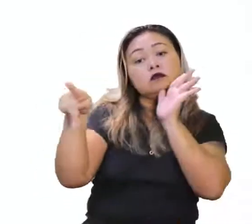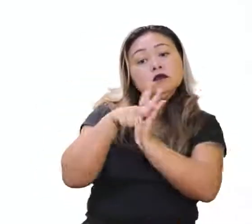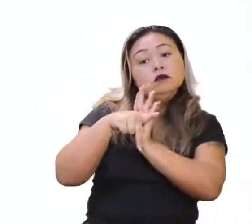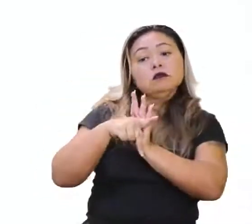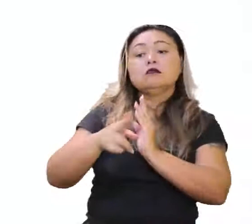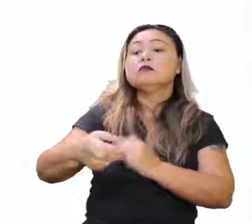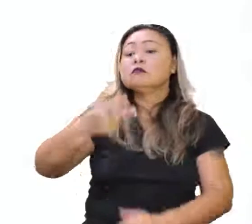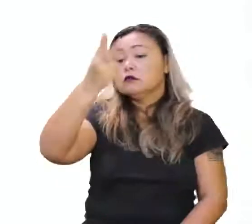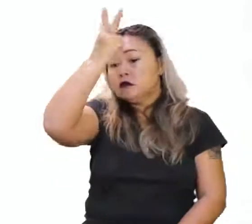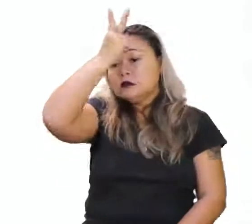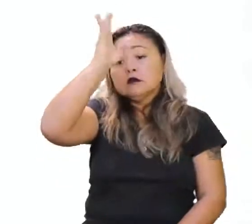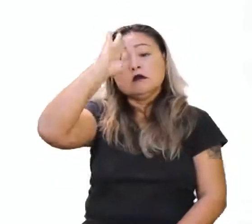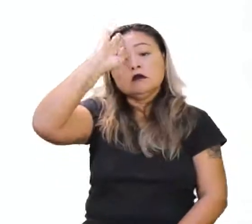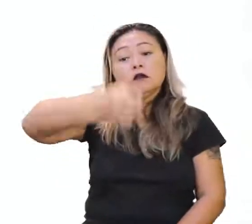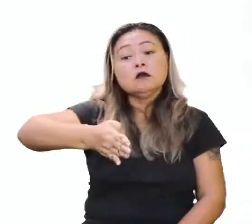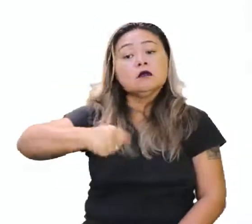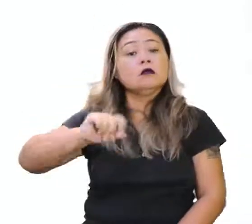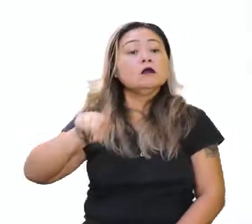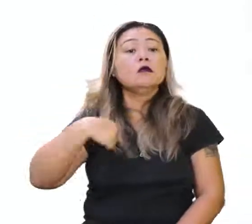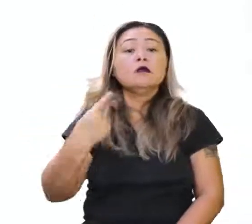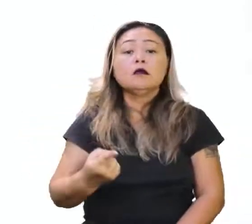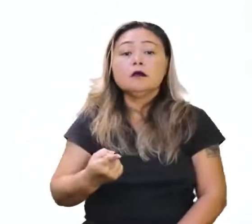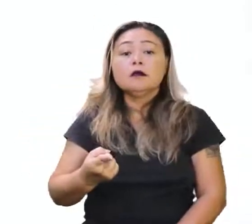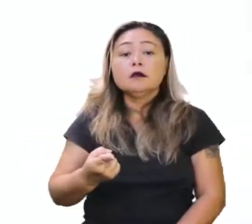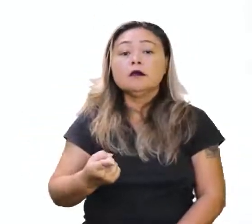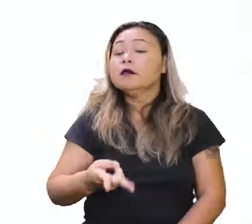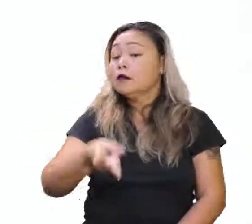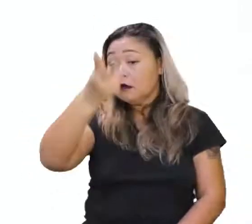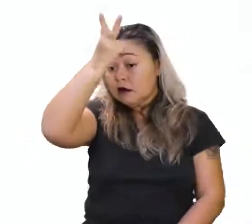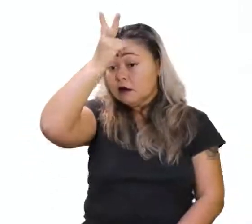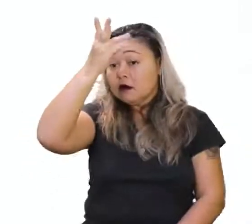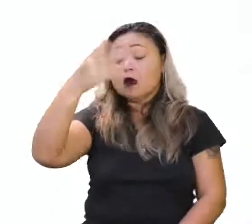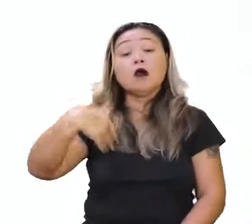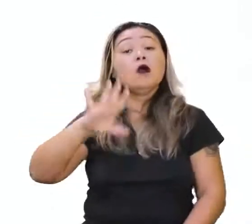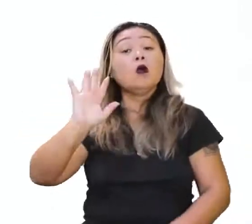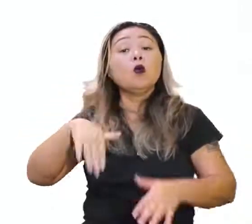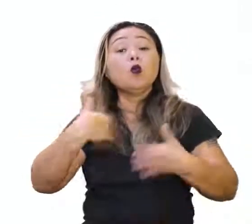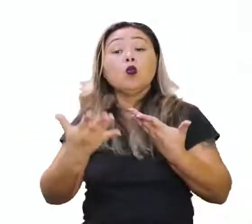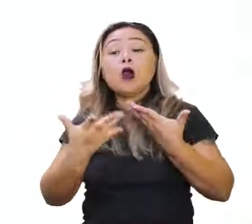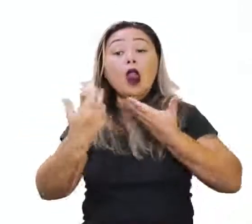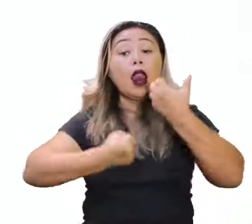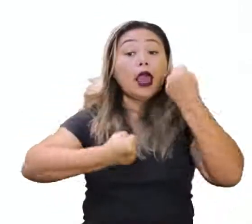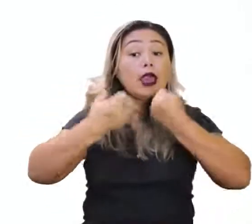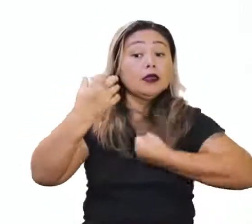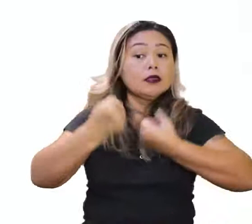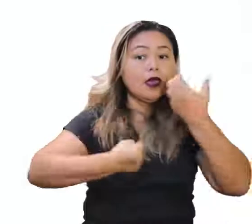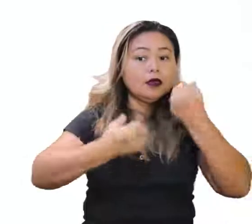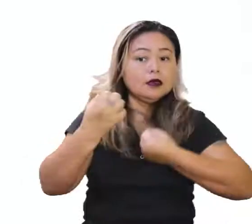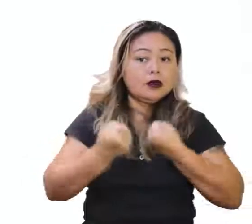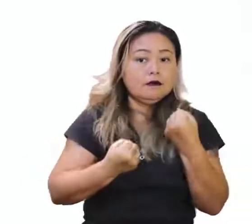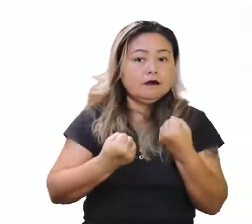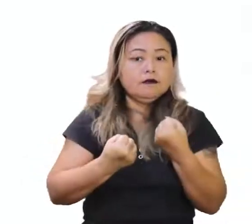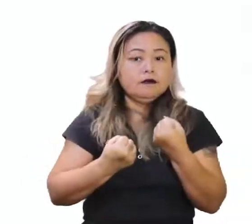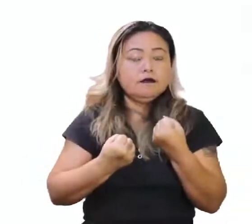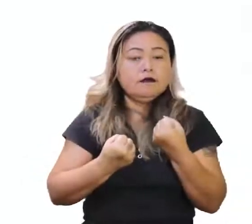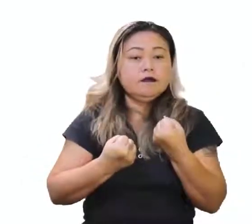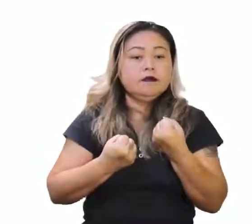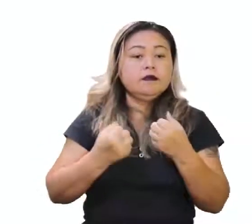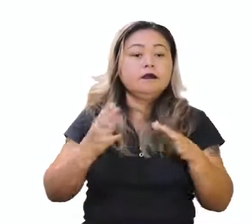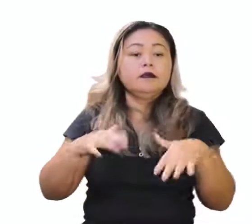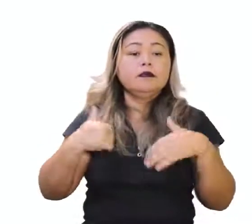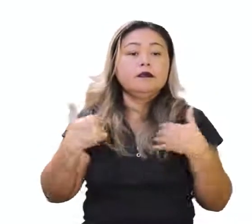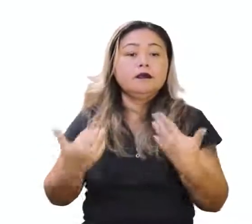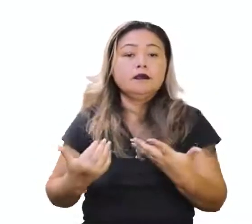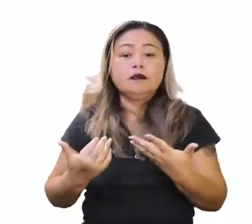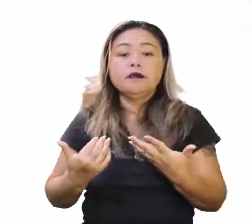caprinos. A principal raça caprinas são leiteiras. Nós